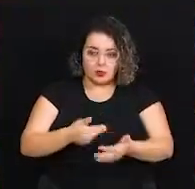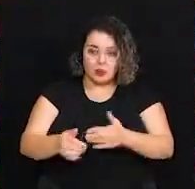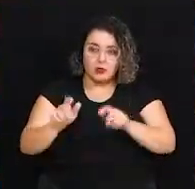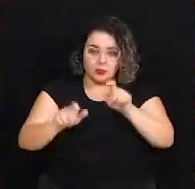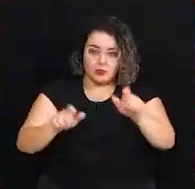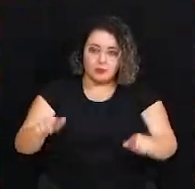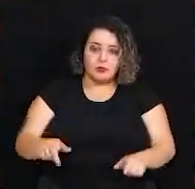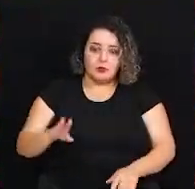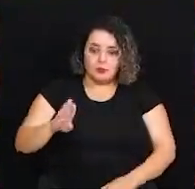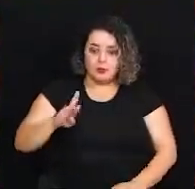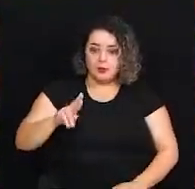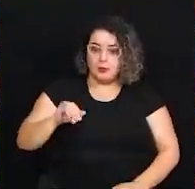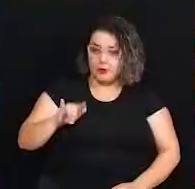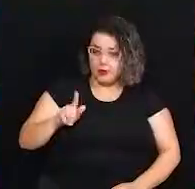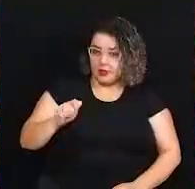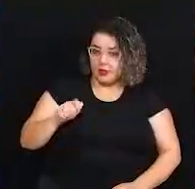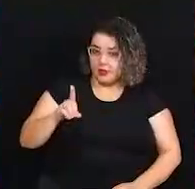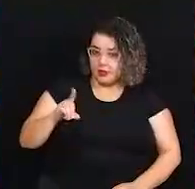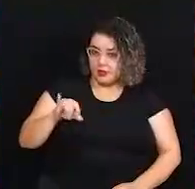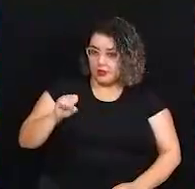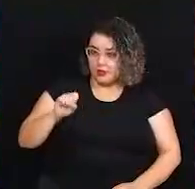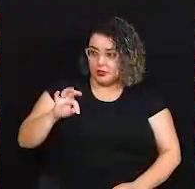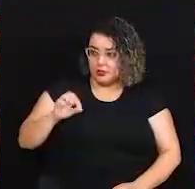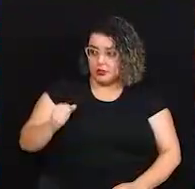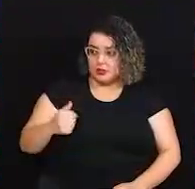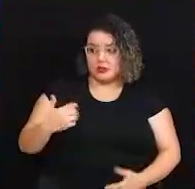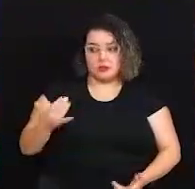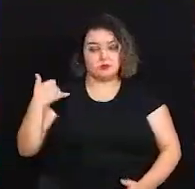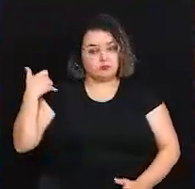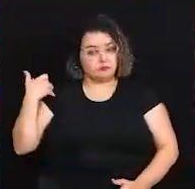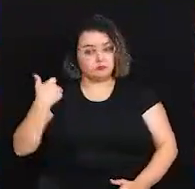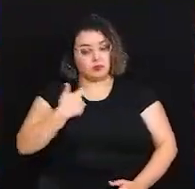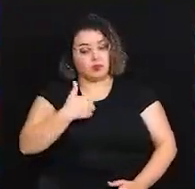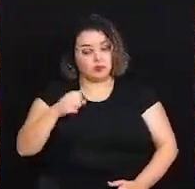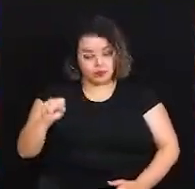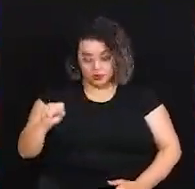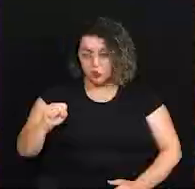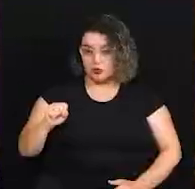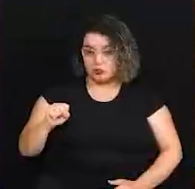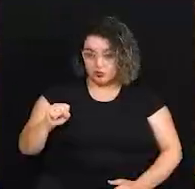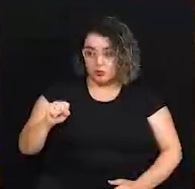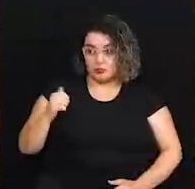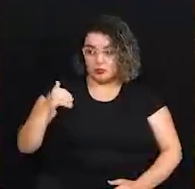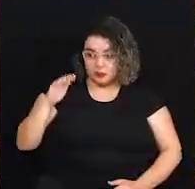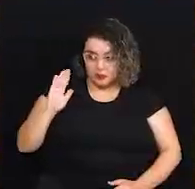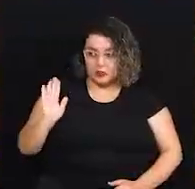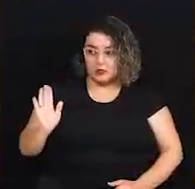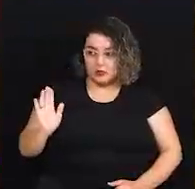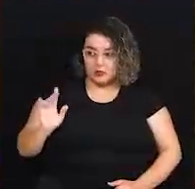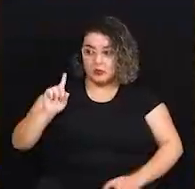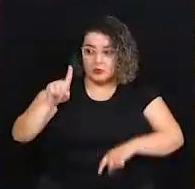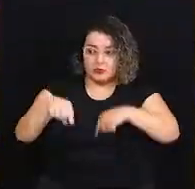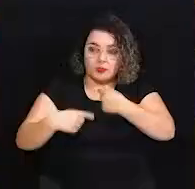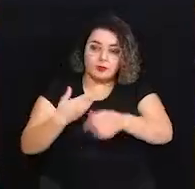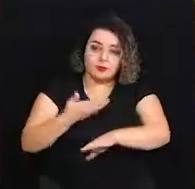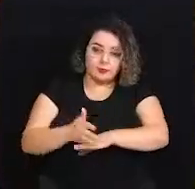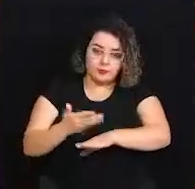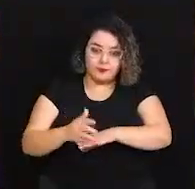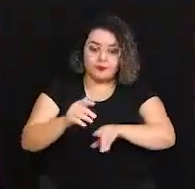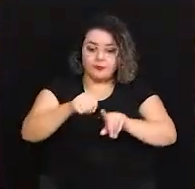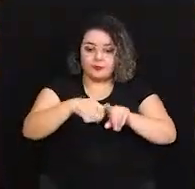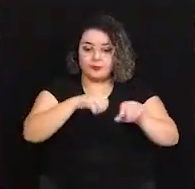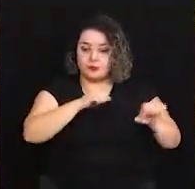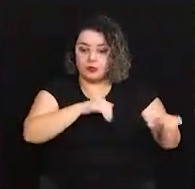ser brigadista, desde que tenha pelo menos 18 anos de idade. O próximo treinamento está previsto para o mês